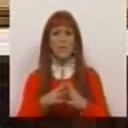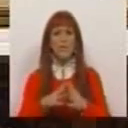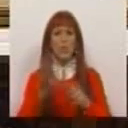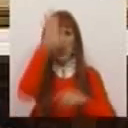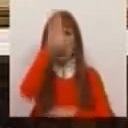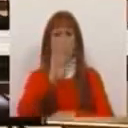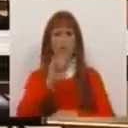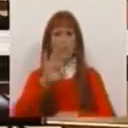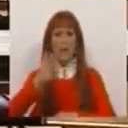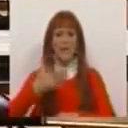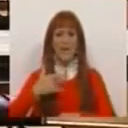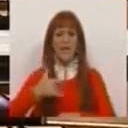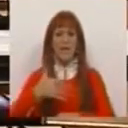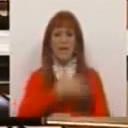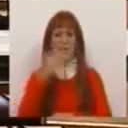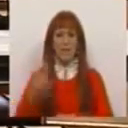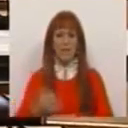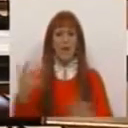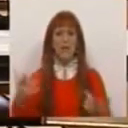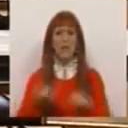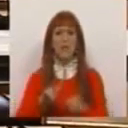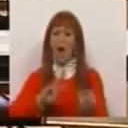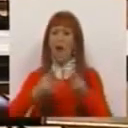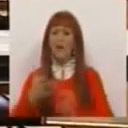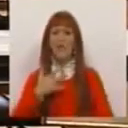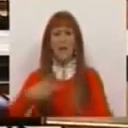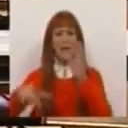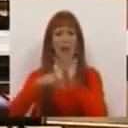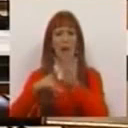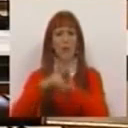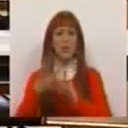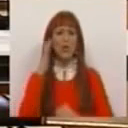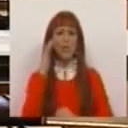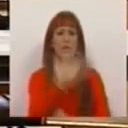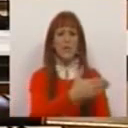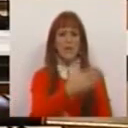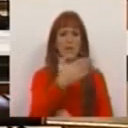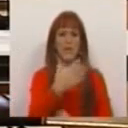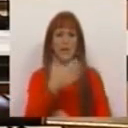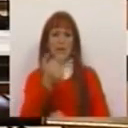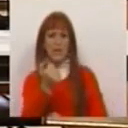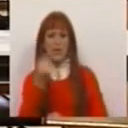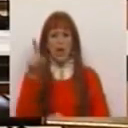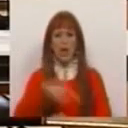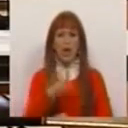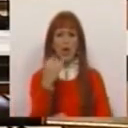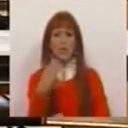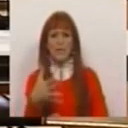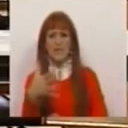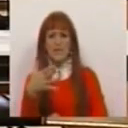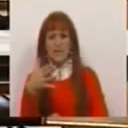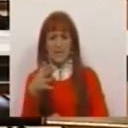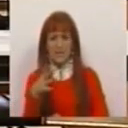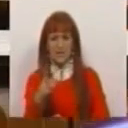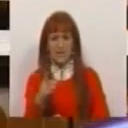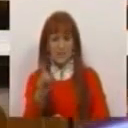O governo PSD-CDS-PP alterou o decreto-lei número 165 de